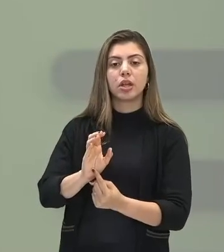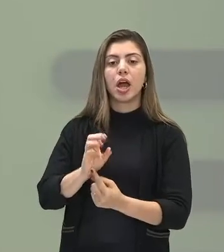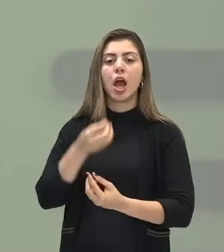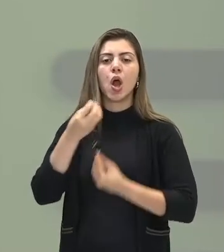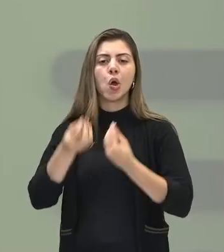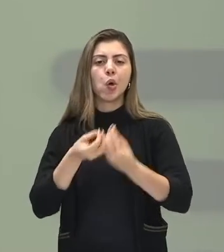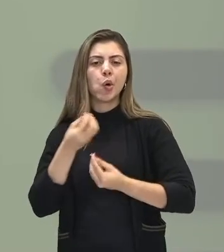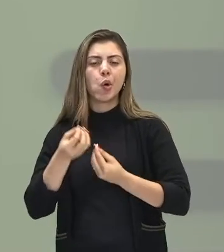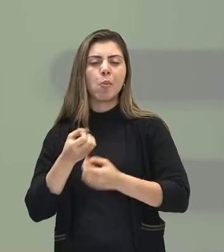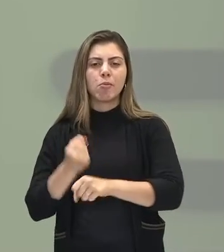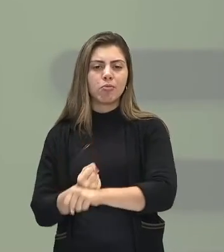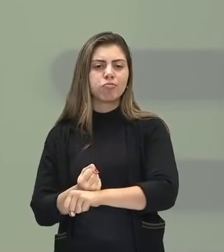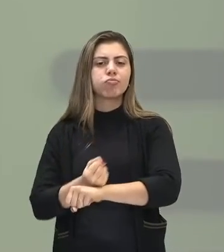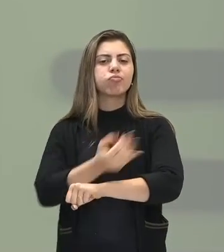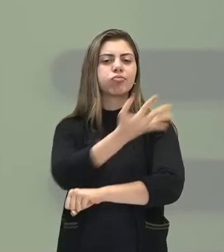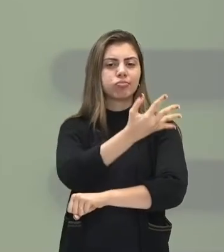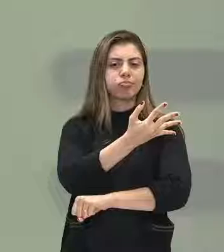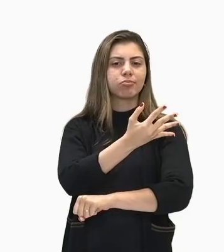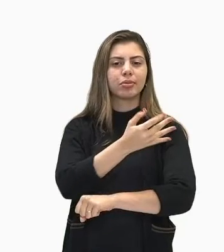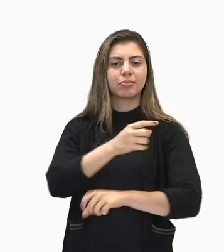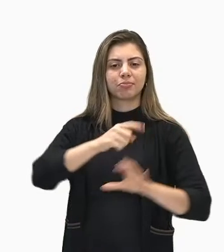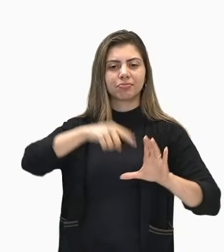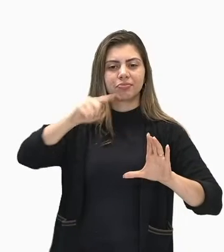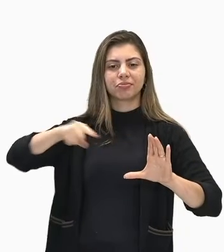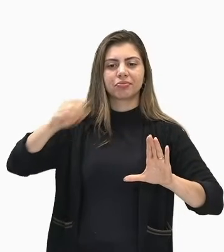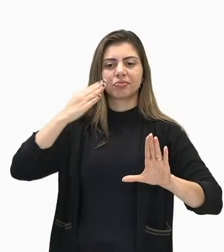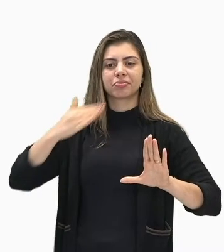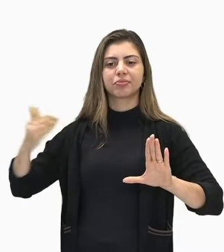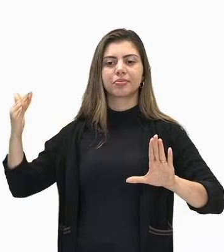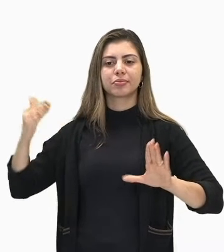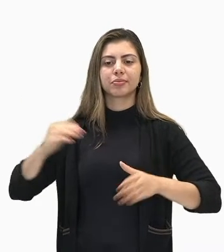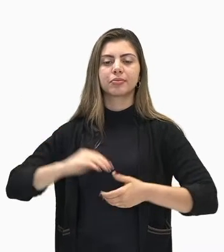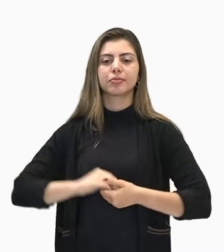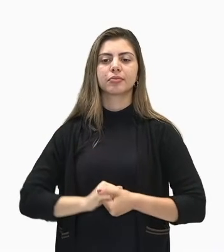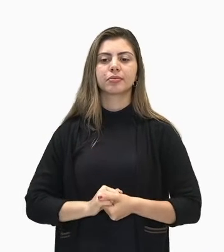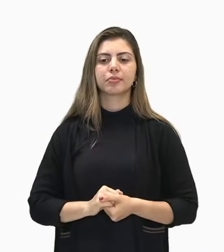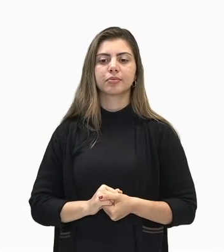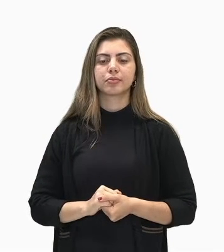reação exotérmica graficamente.